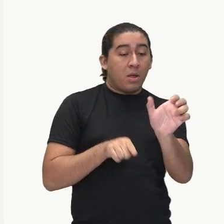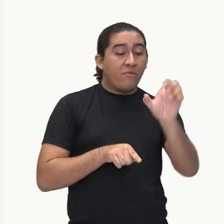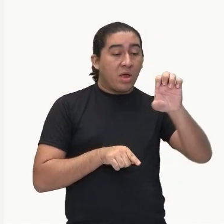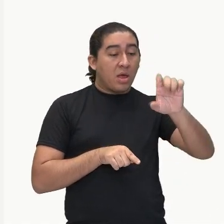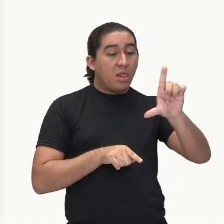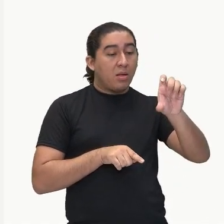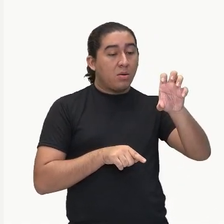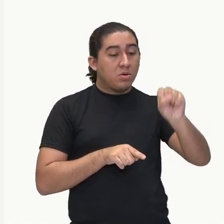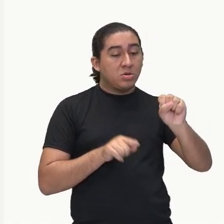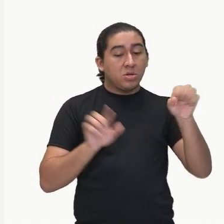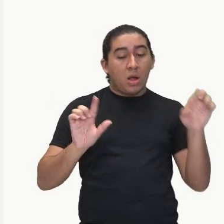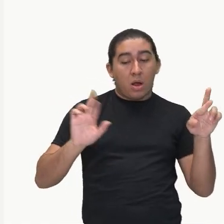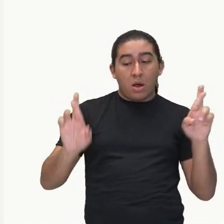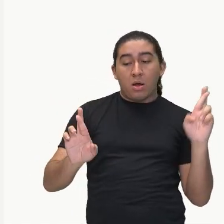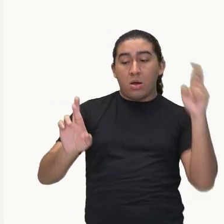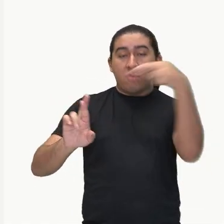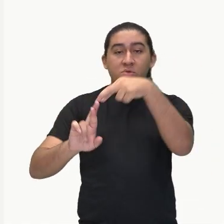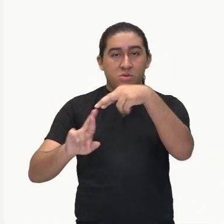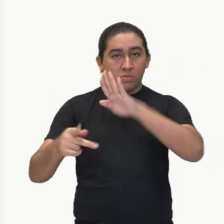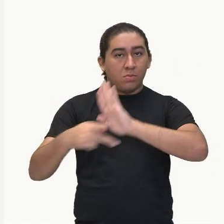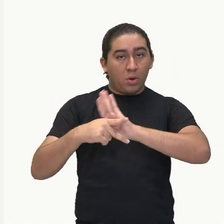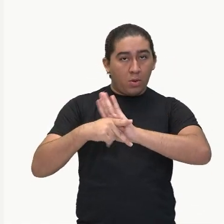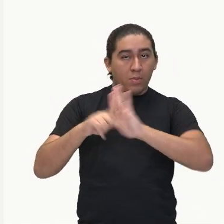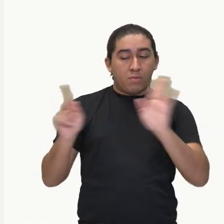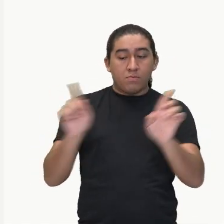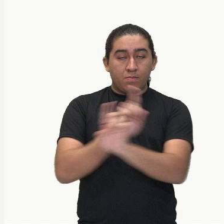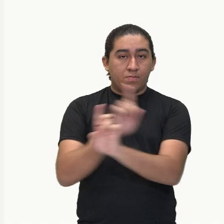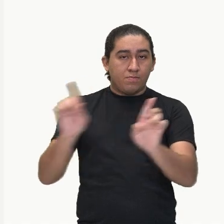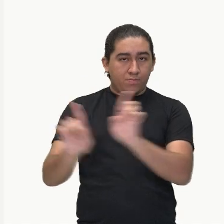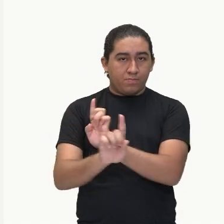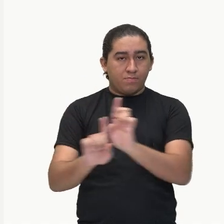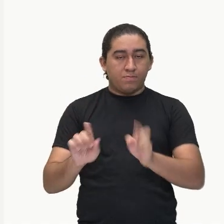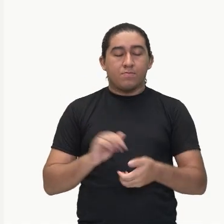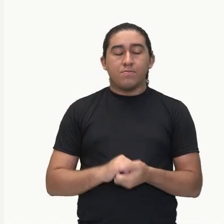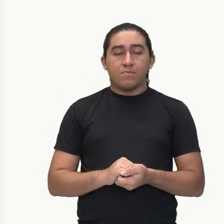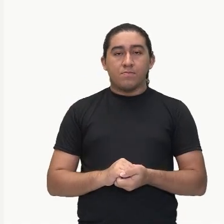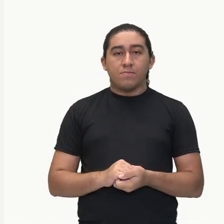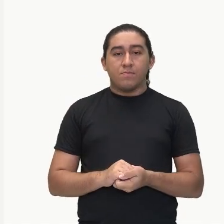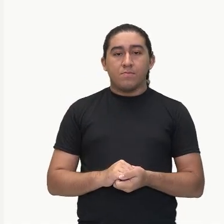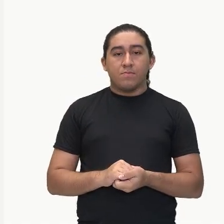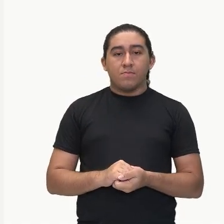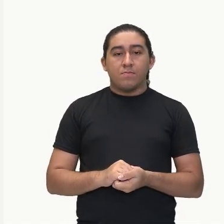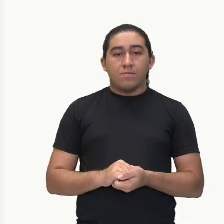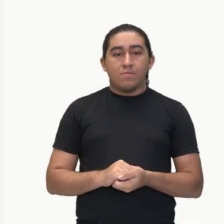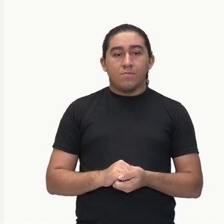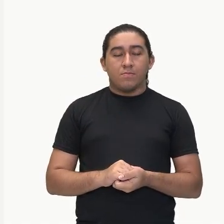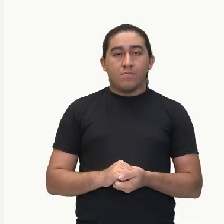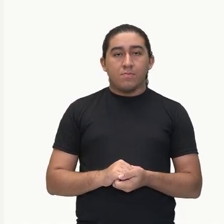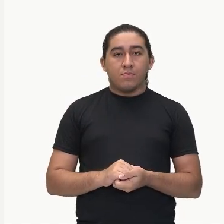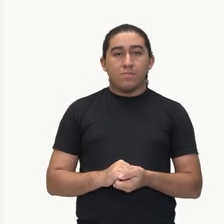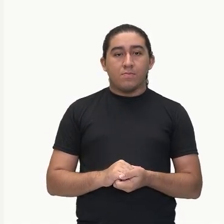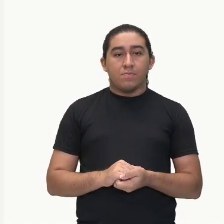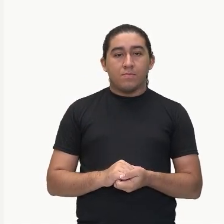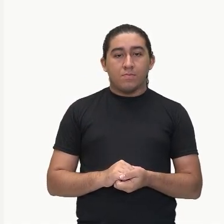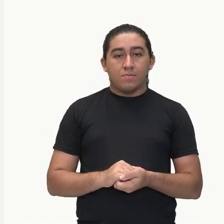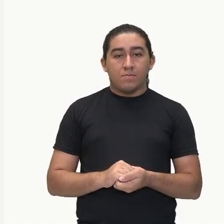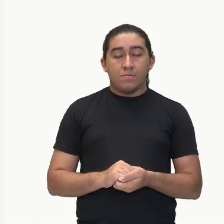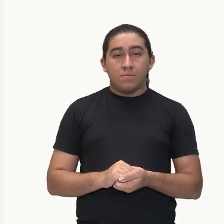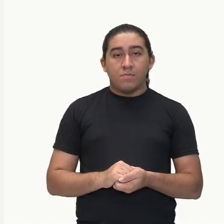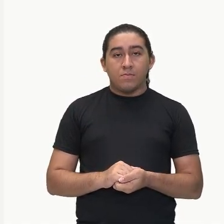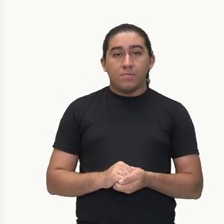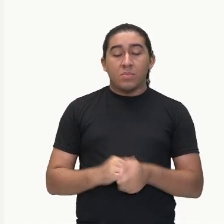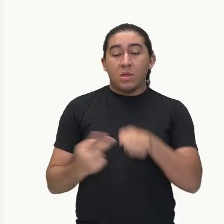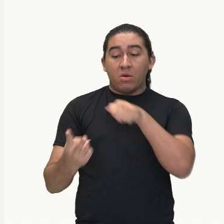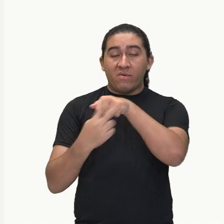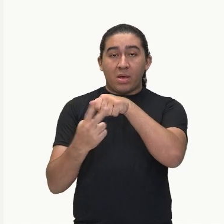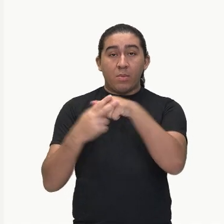eu vou atribuir essa ação. Então, é verbo no infinitivo, mas tem que concordar